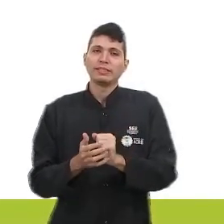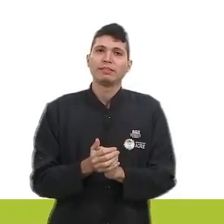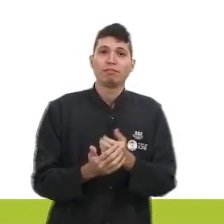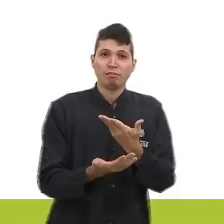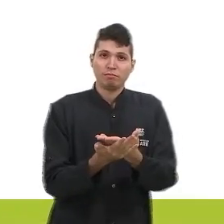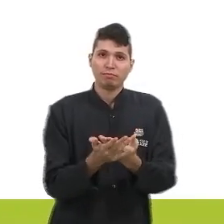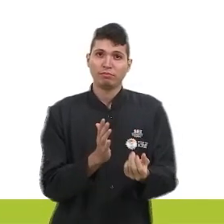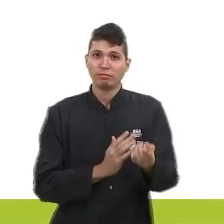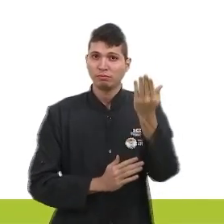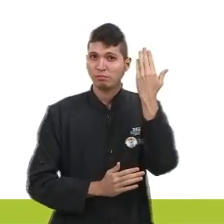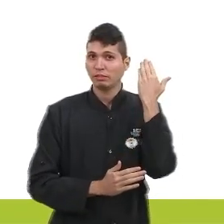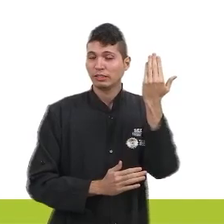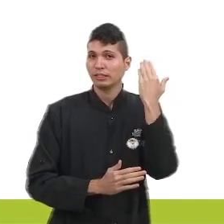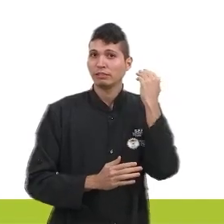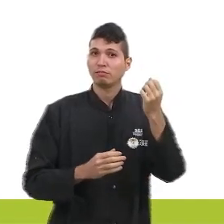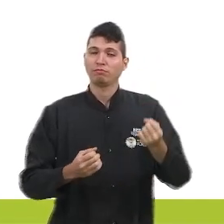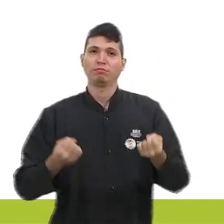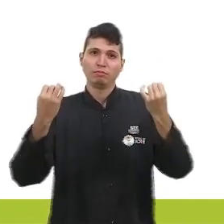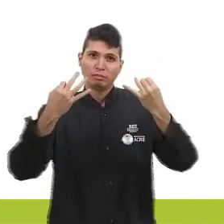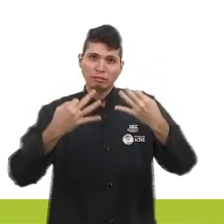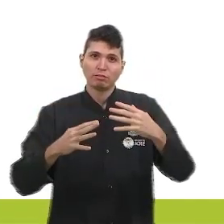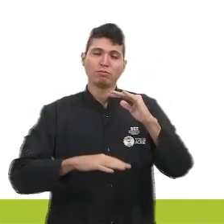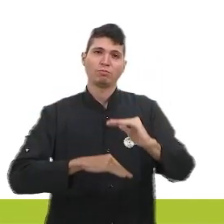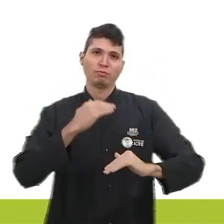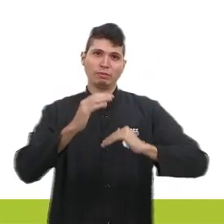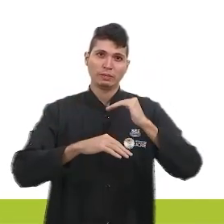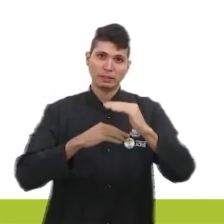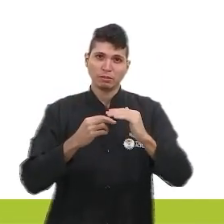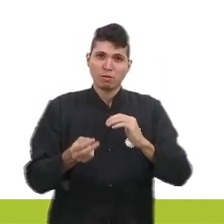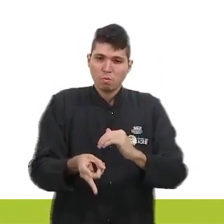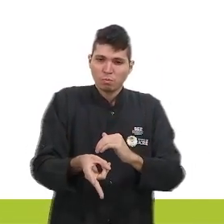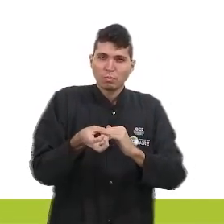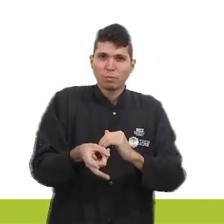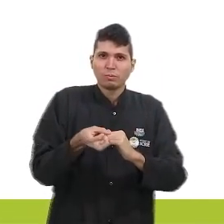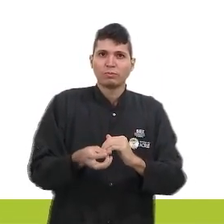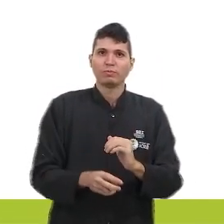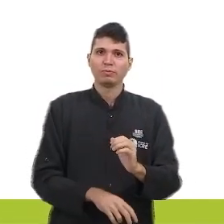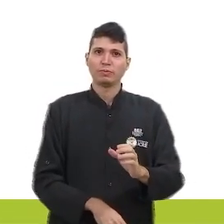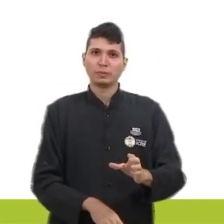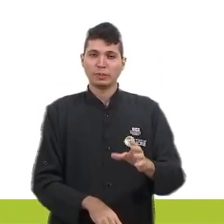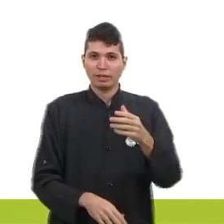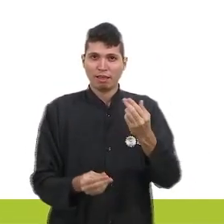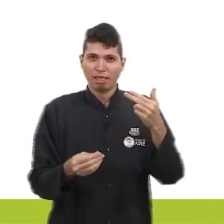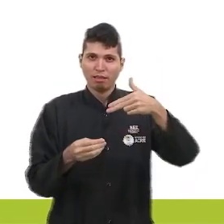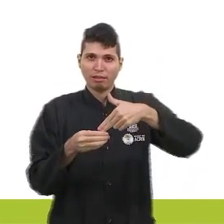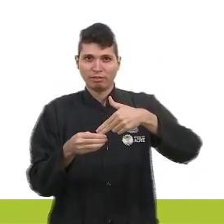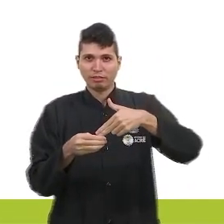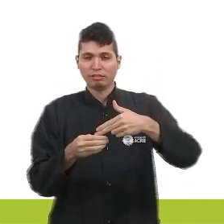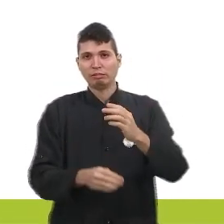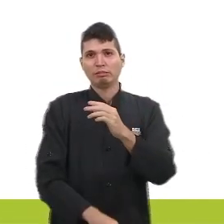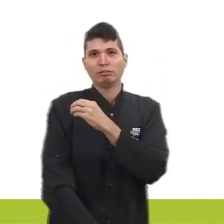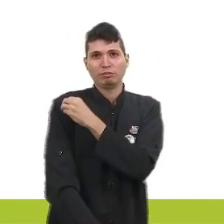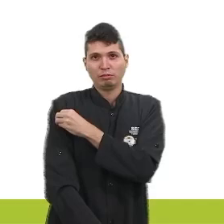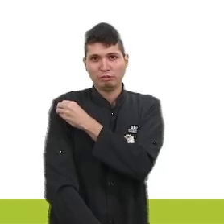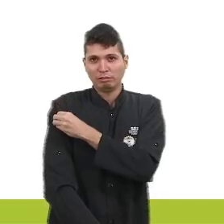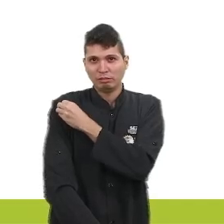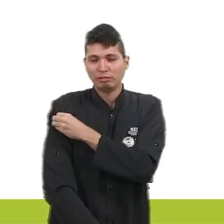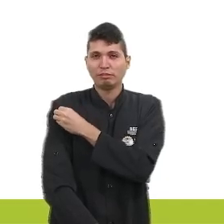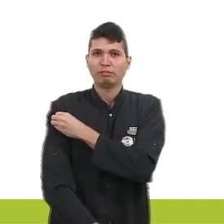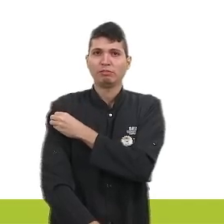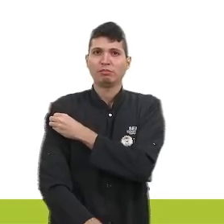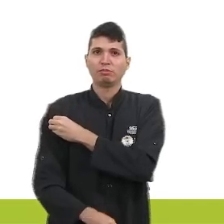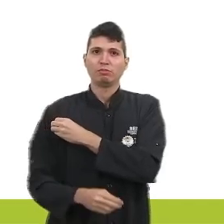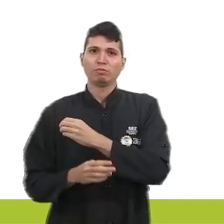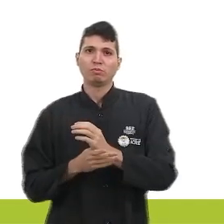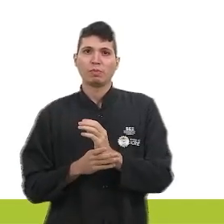passada, nós falamos sobre o processo de extração do etanol. Agora, esse etanol a partir